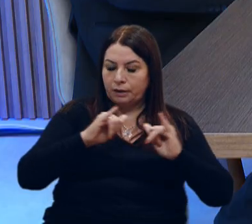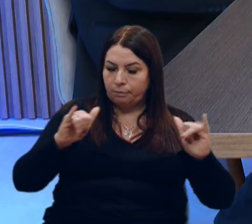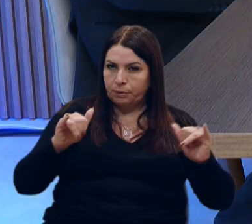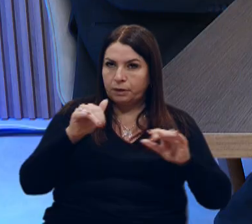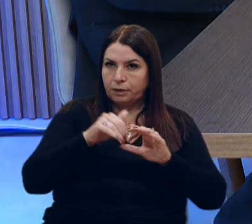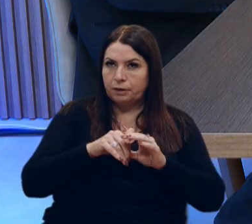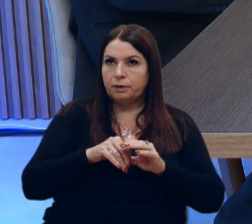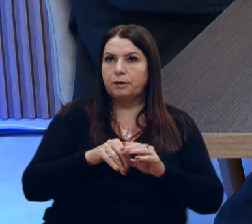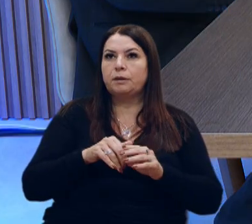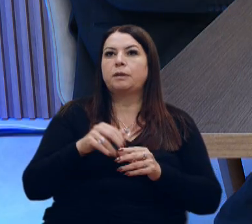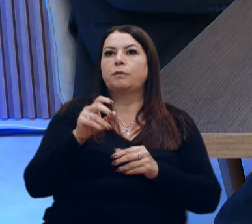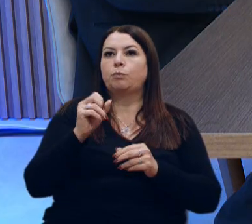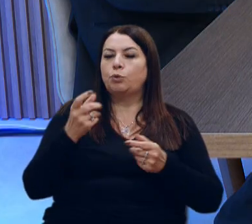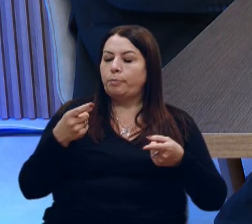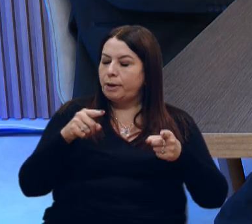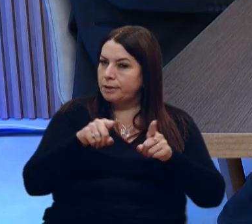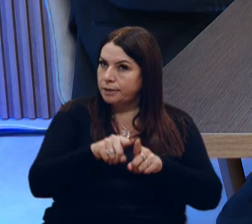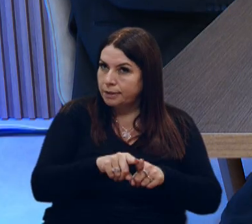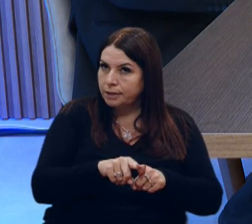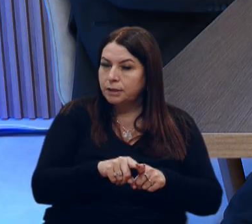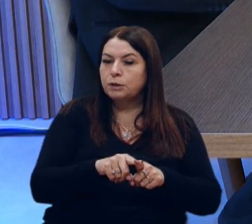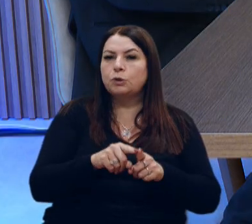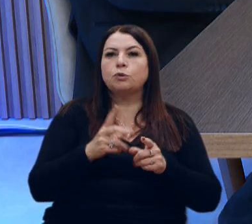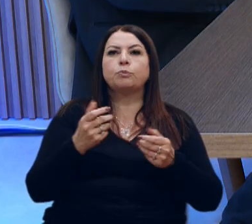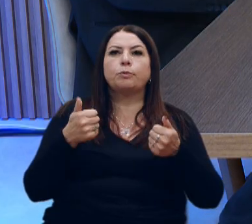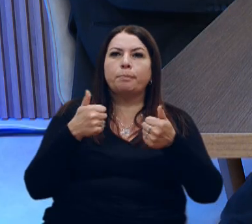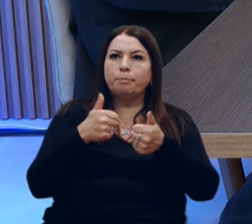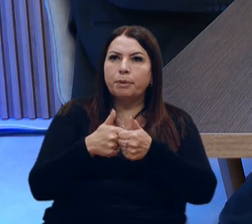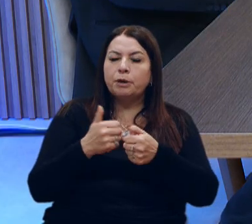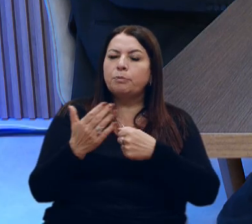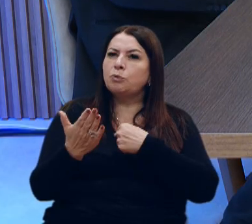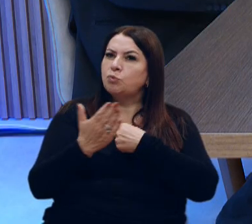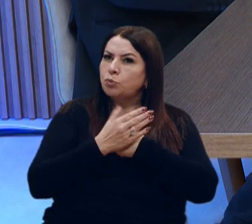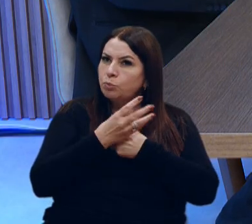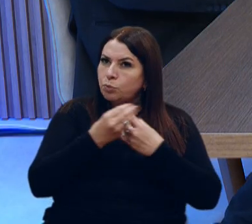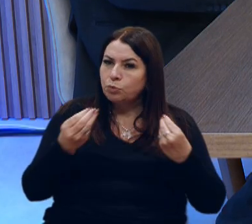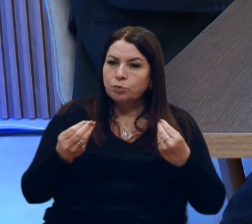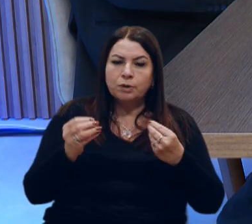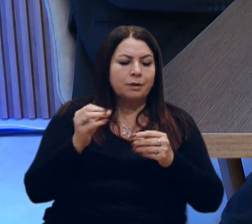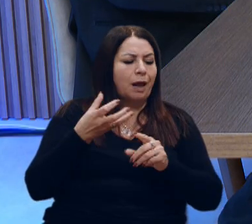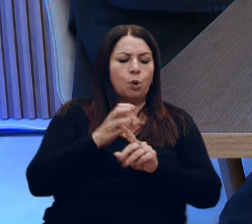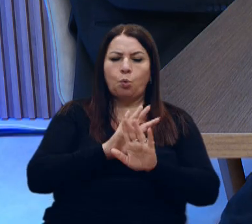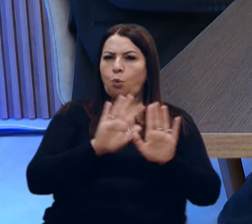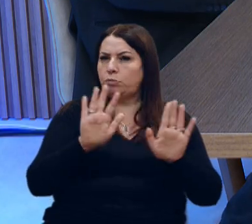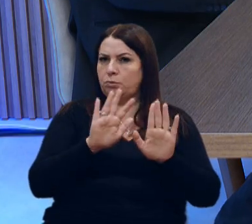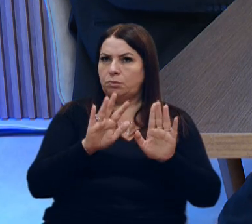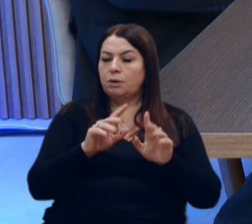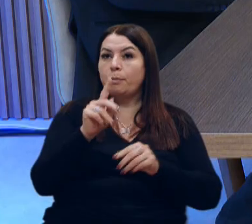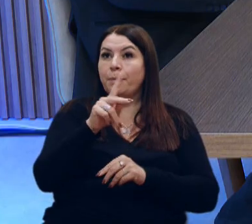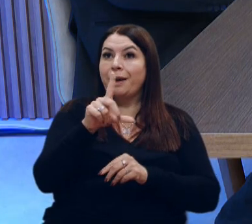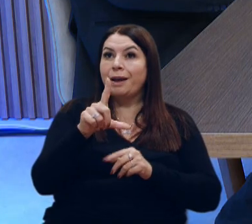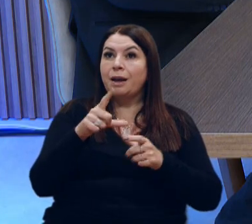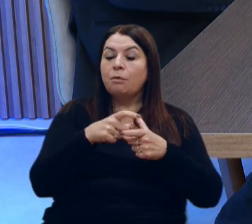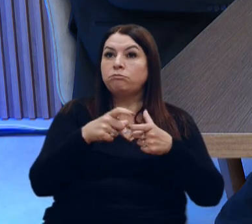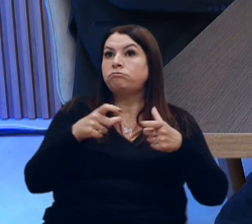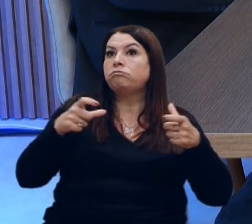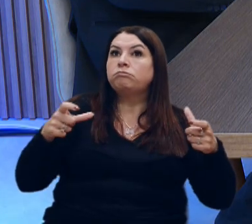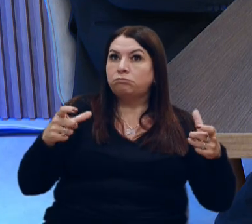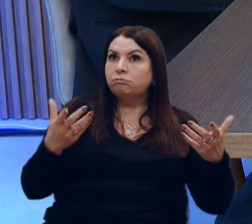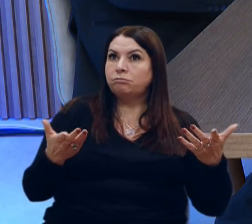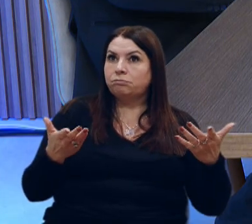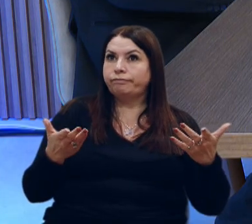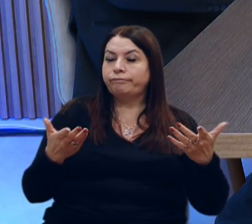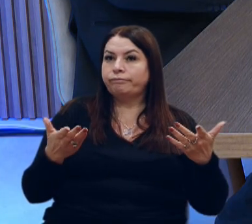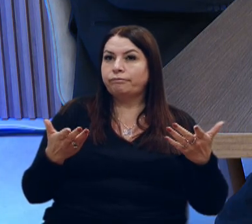Flávio, o PL foi muito parceiro, esteve muito próximo, me ajudou muito, nada contra. Só que o PL cresceu muito, né? Ele